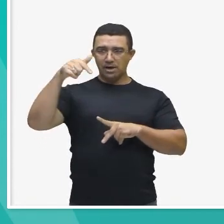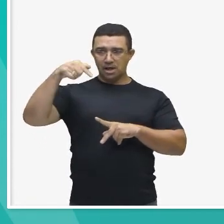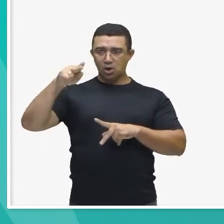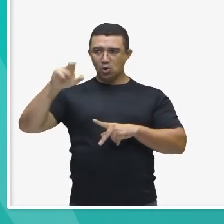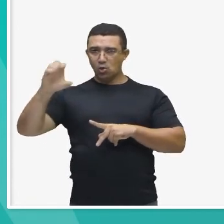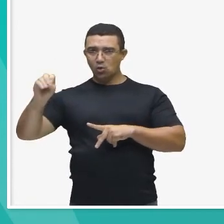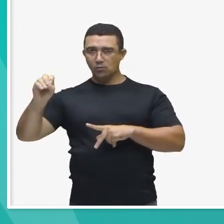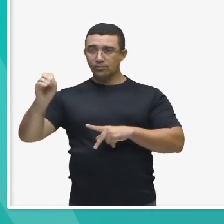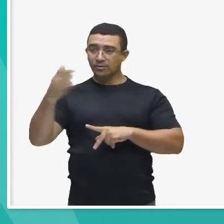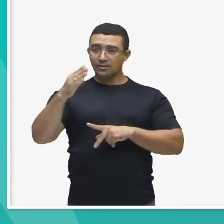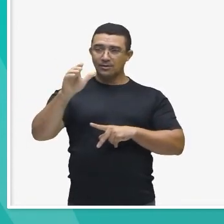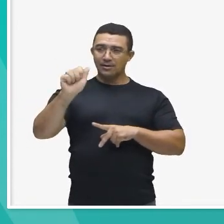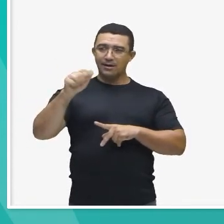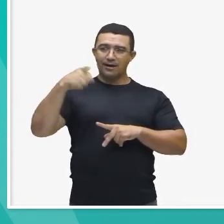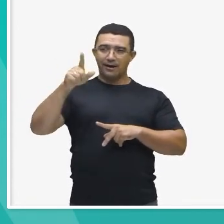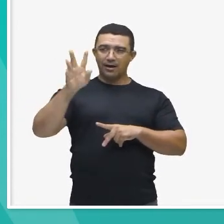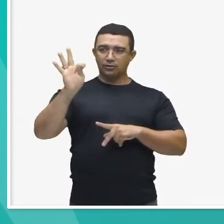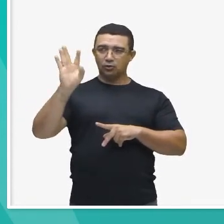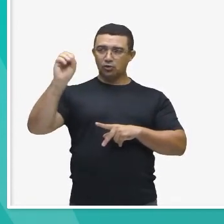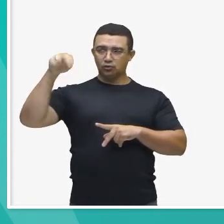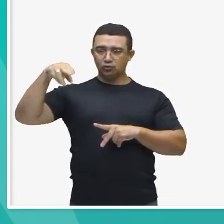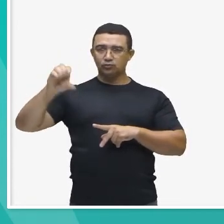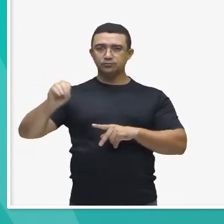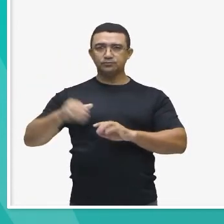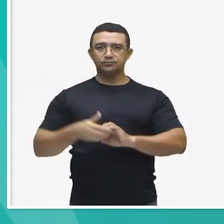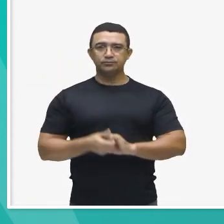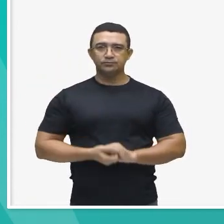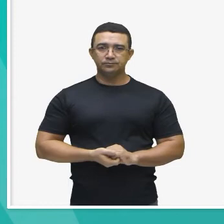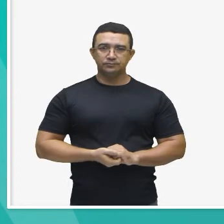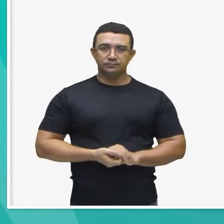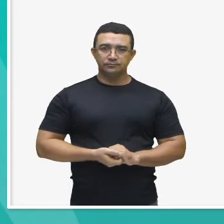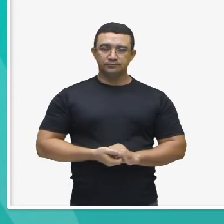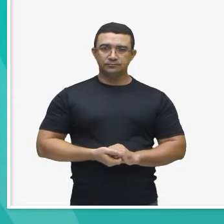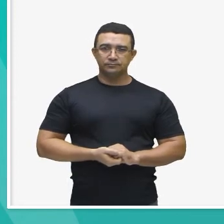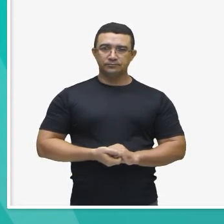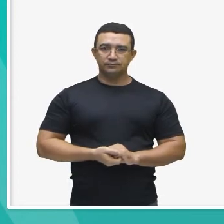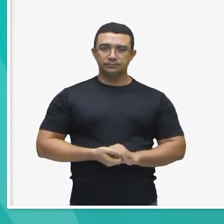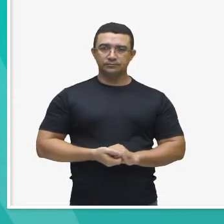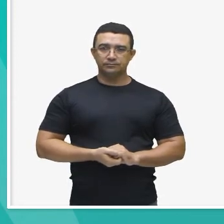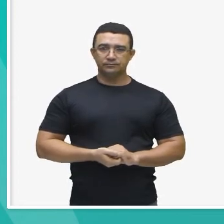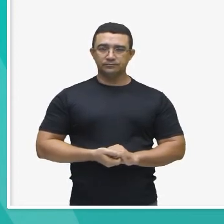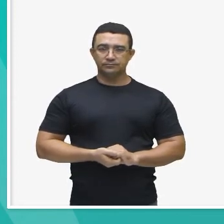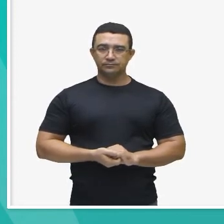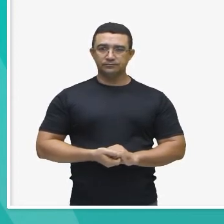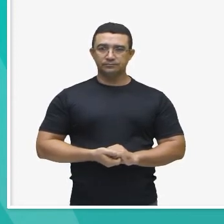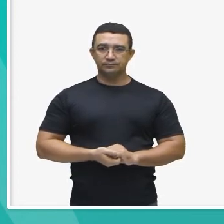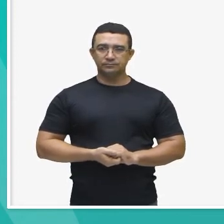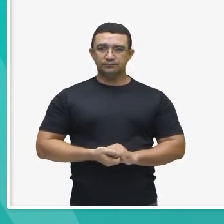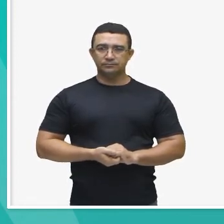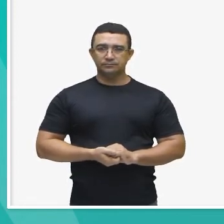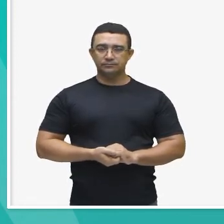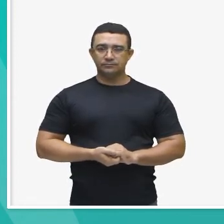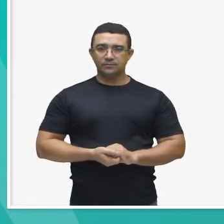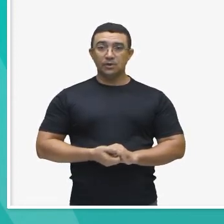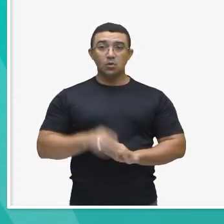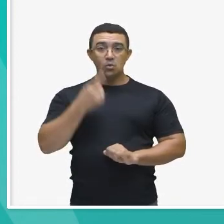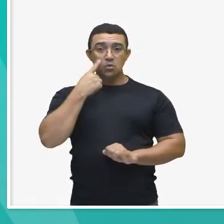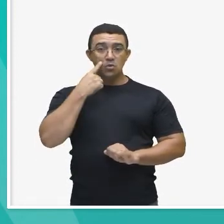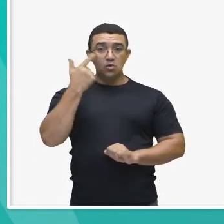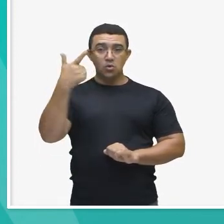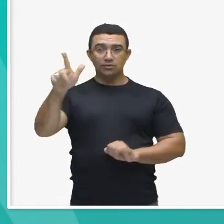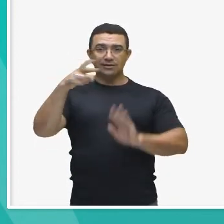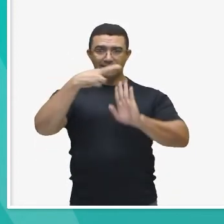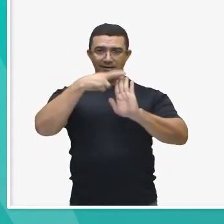Átono, a posição dele, né? Após o verbo no infinitivo, tá certo? Vamos ver o outro